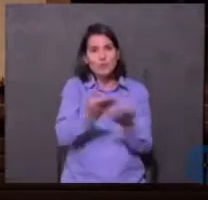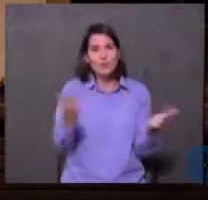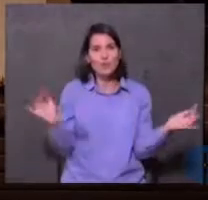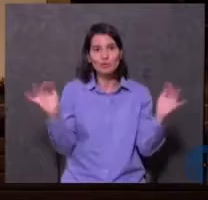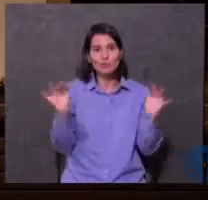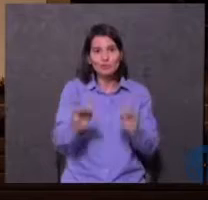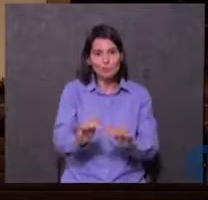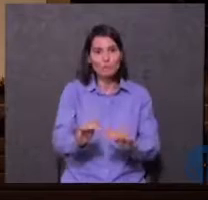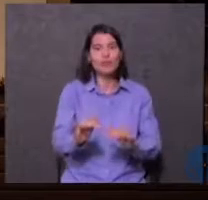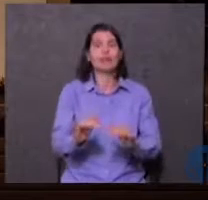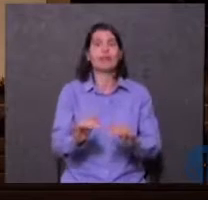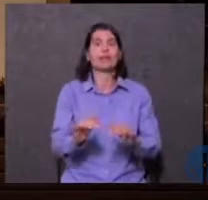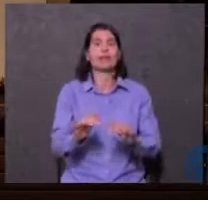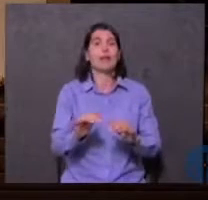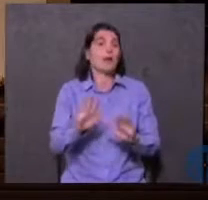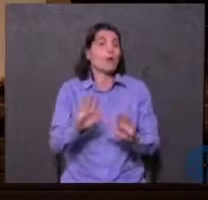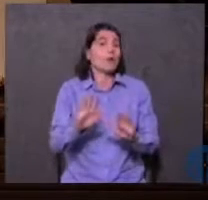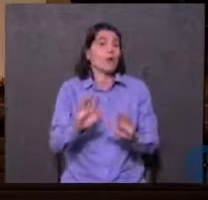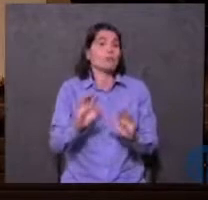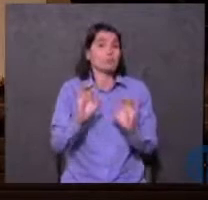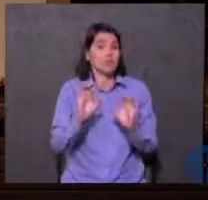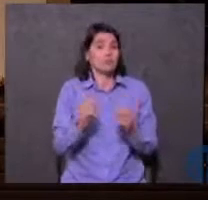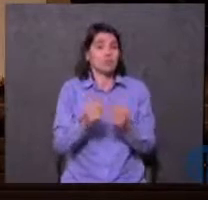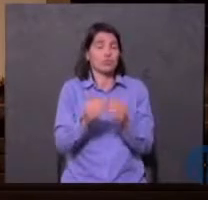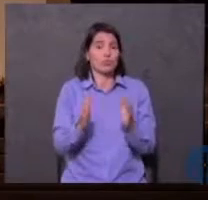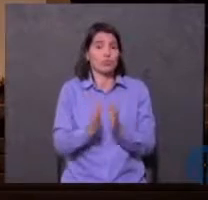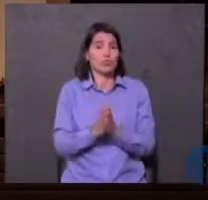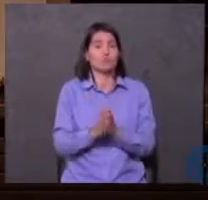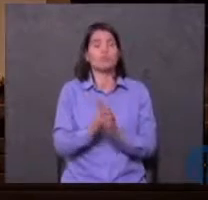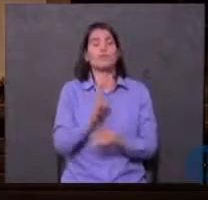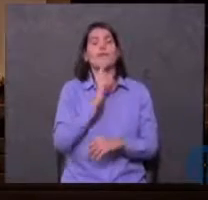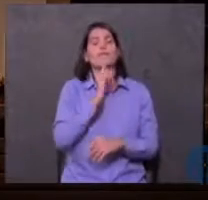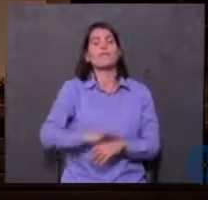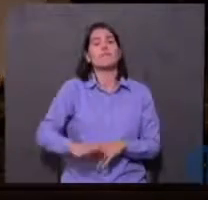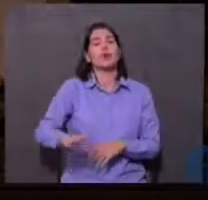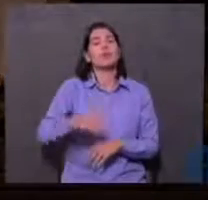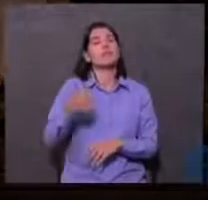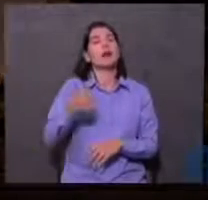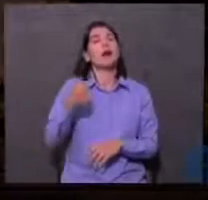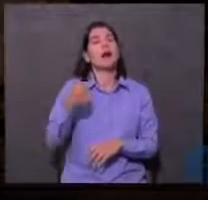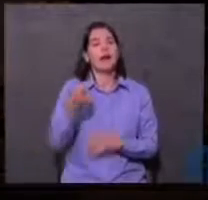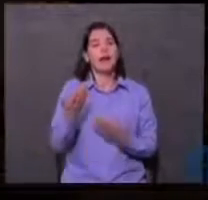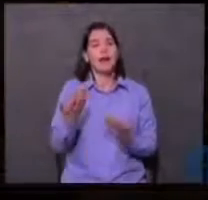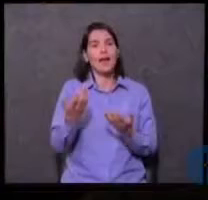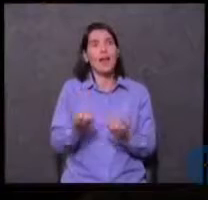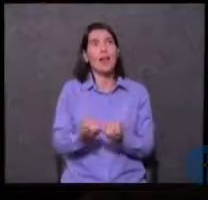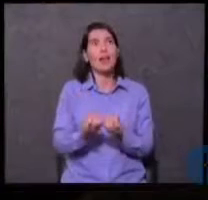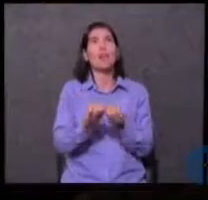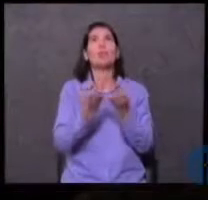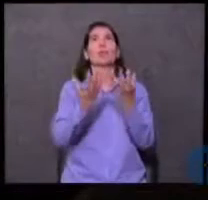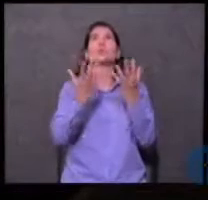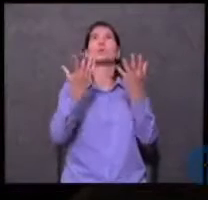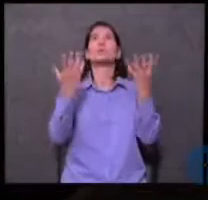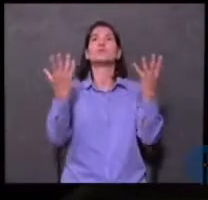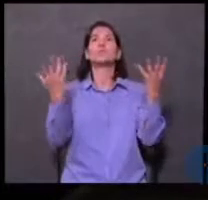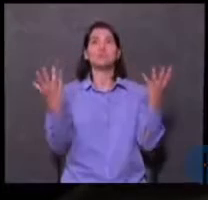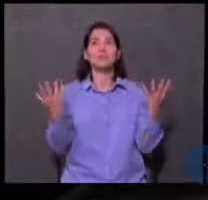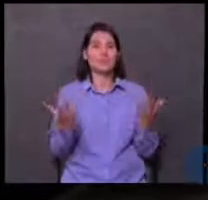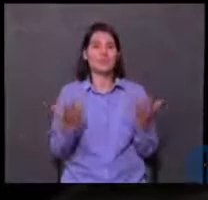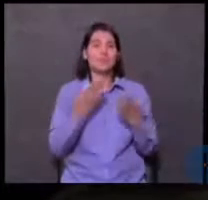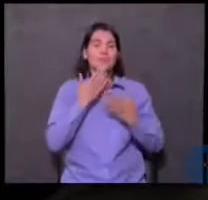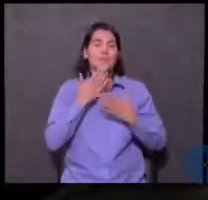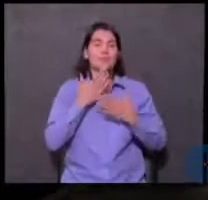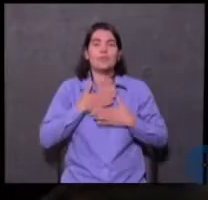senón mesmo de todos, Fátima é sobre todo este manto de luz que nos cobre aquí como en